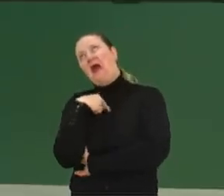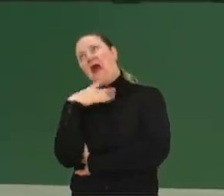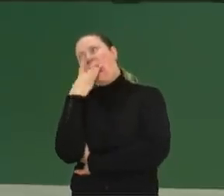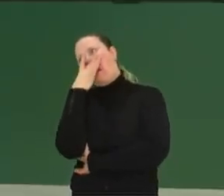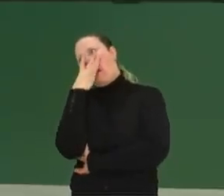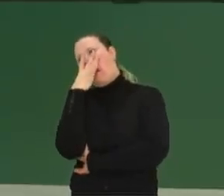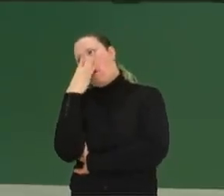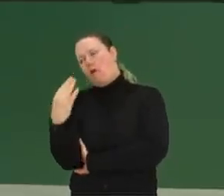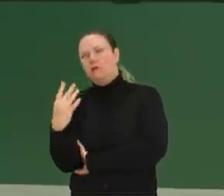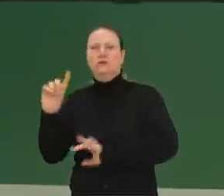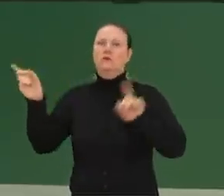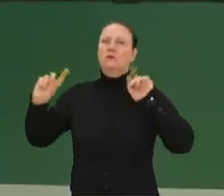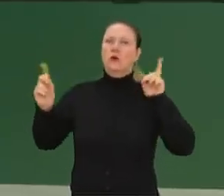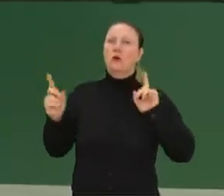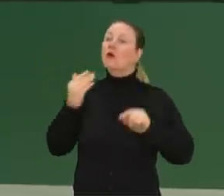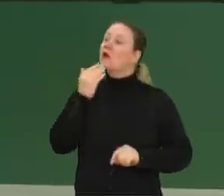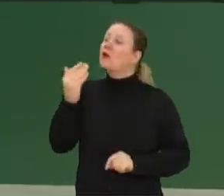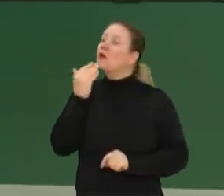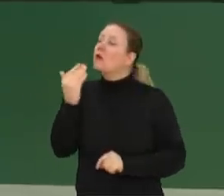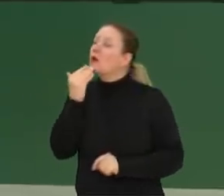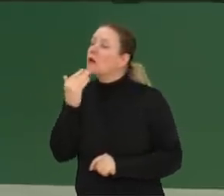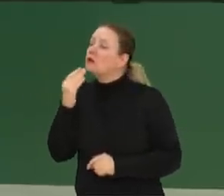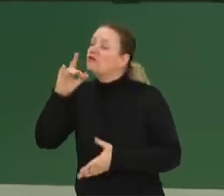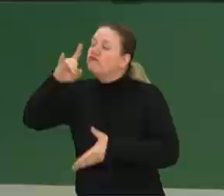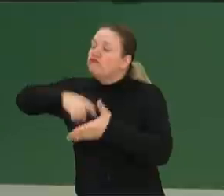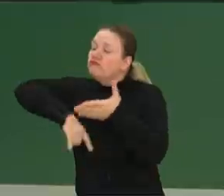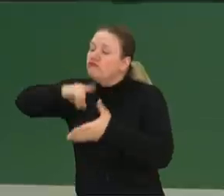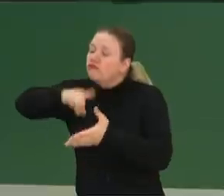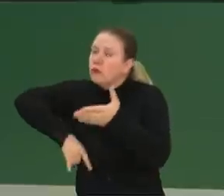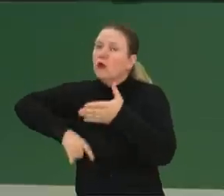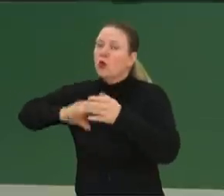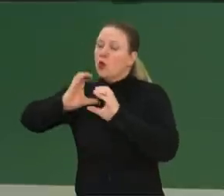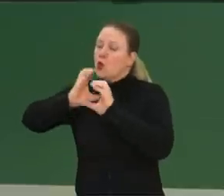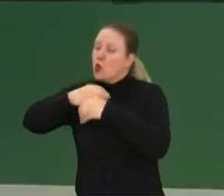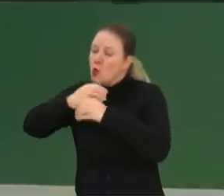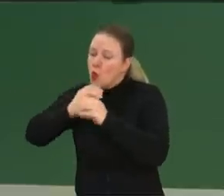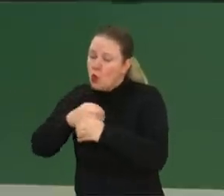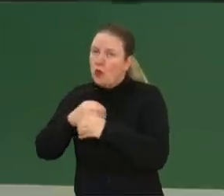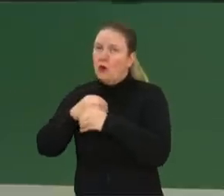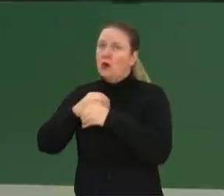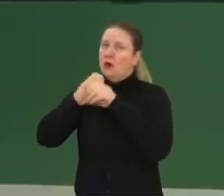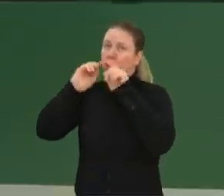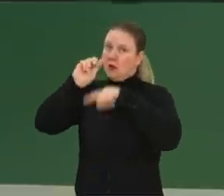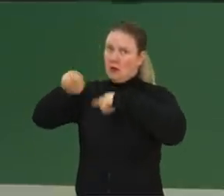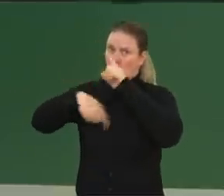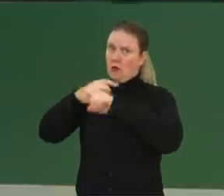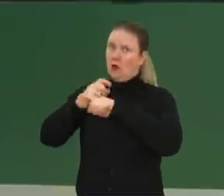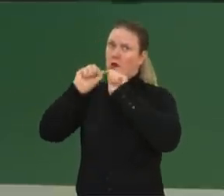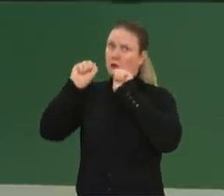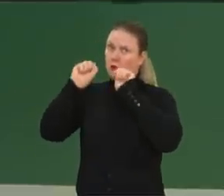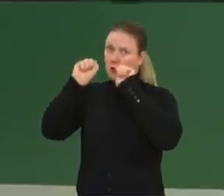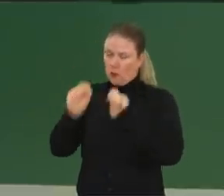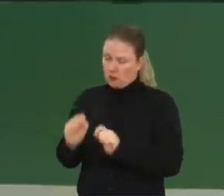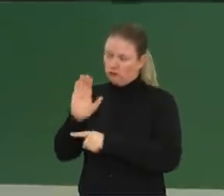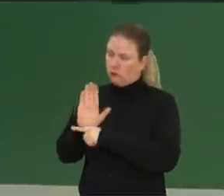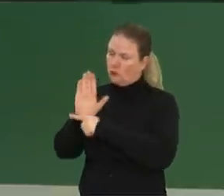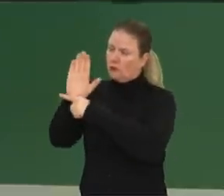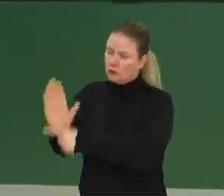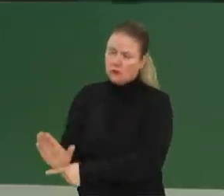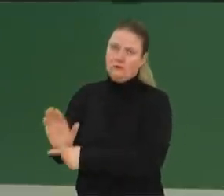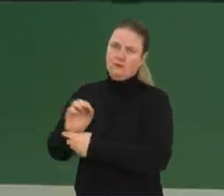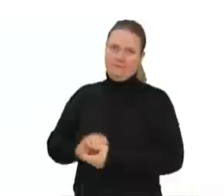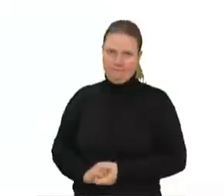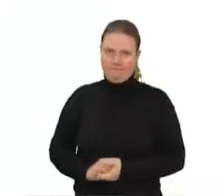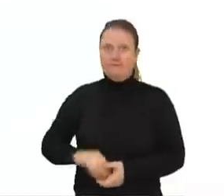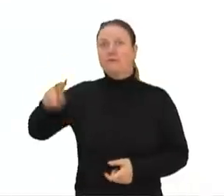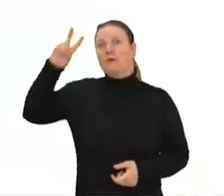tal coisa. Ele vai solicitar vários exames para ter certeza, para poder ajudar a recuperar a sua saúde. Então, lembrando,